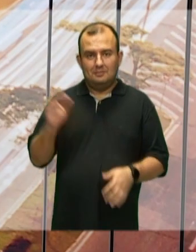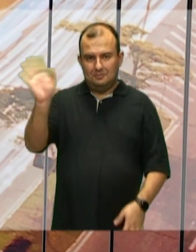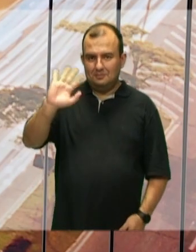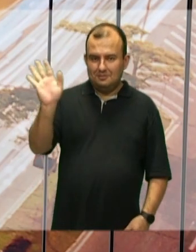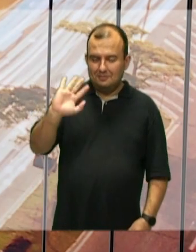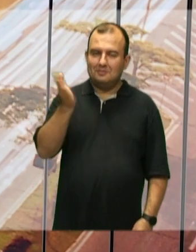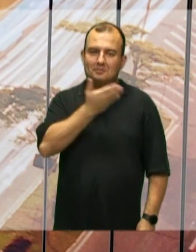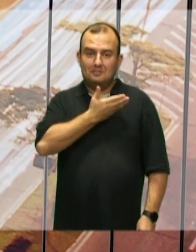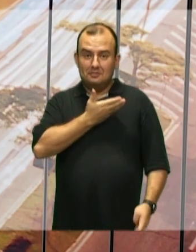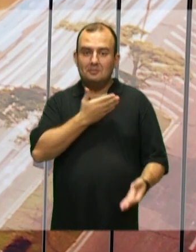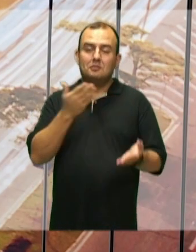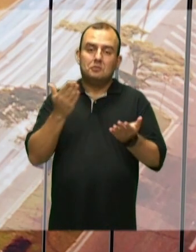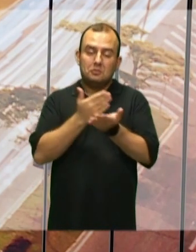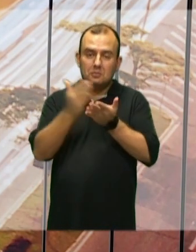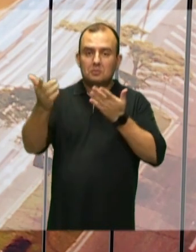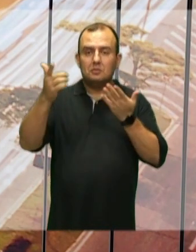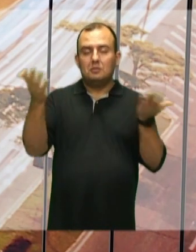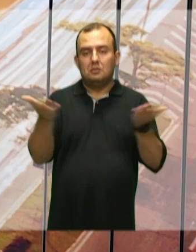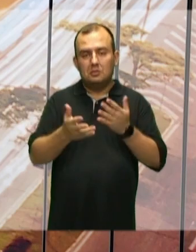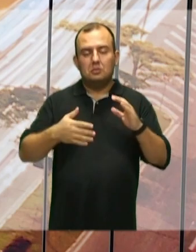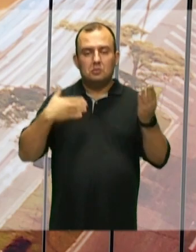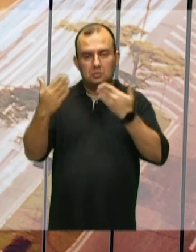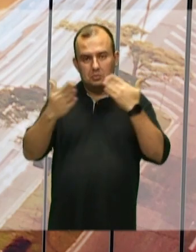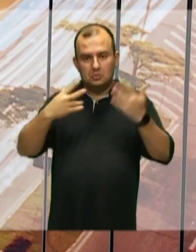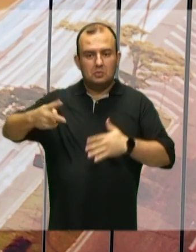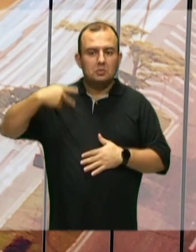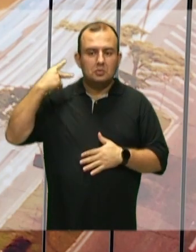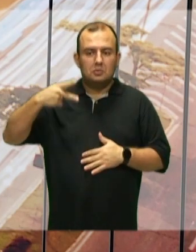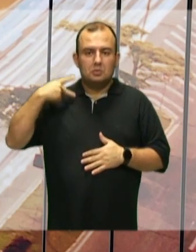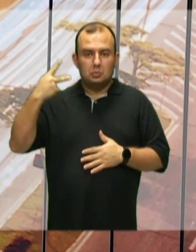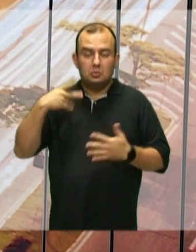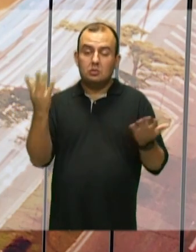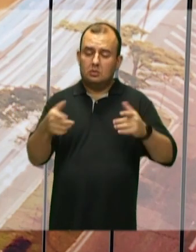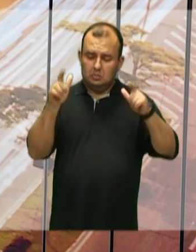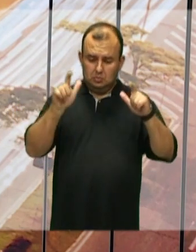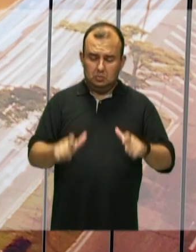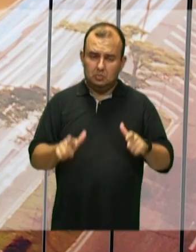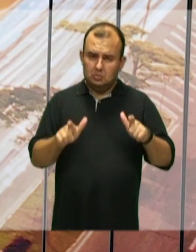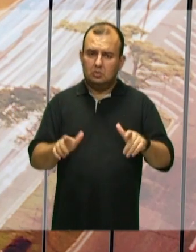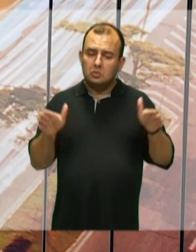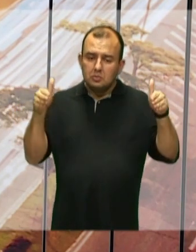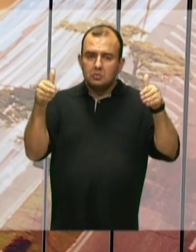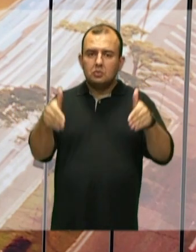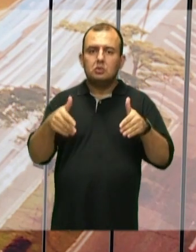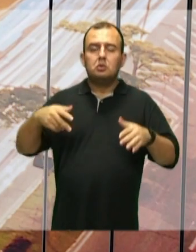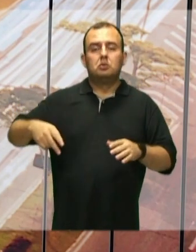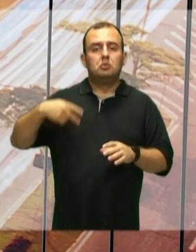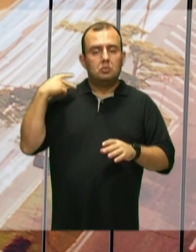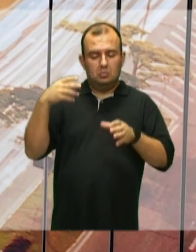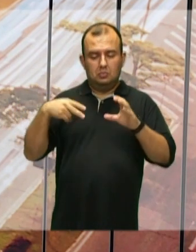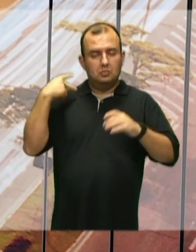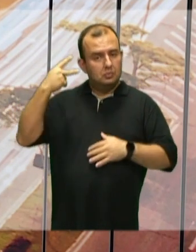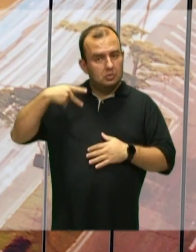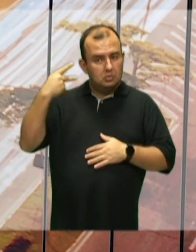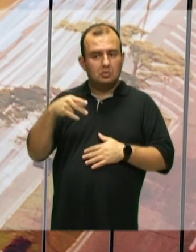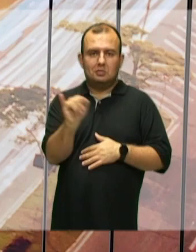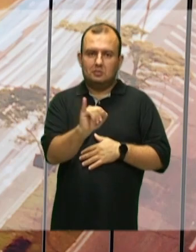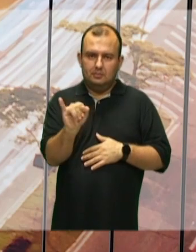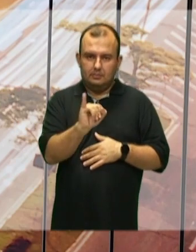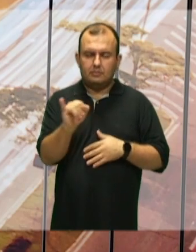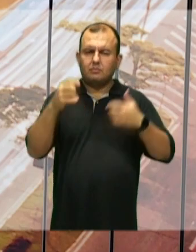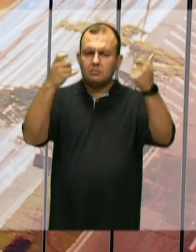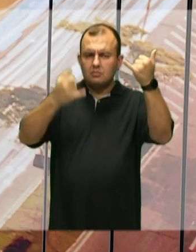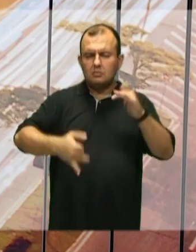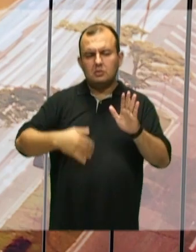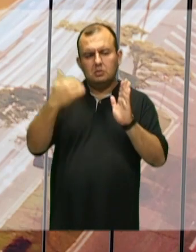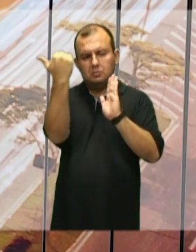Olá amigos Está no Ar mais um fala Vereador este Espaço Exclusivo para os vereadores de Itajaí exporem as